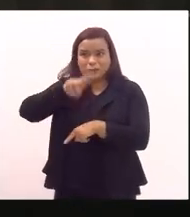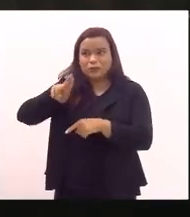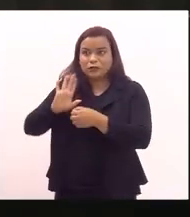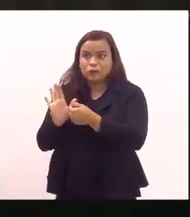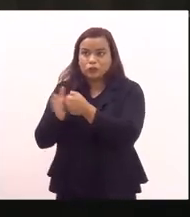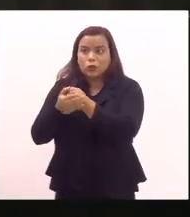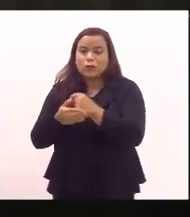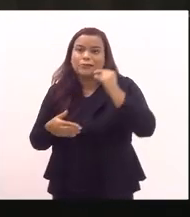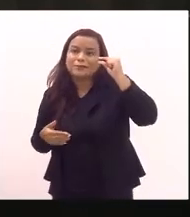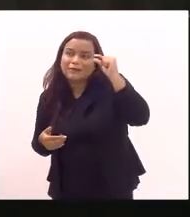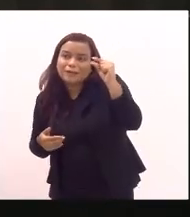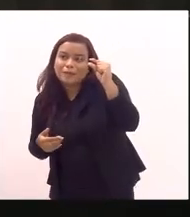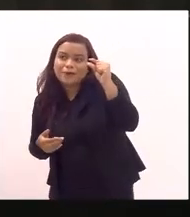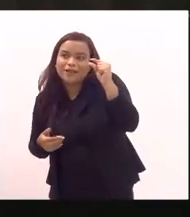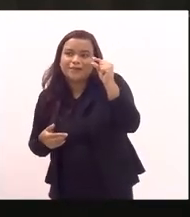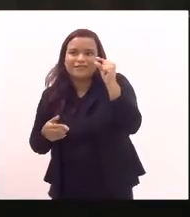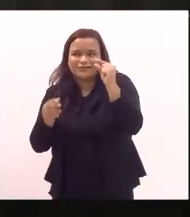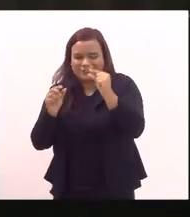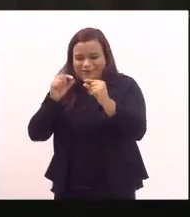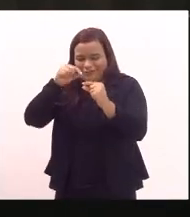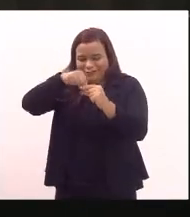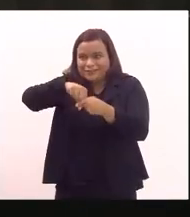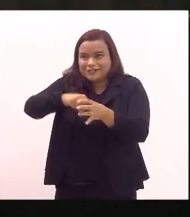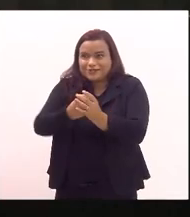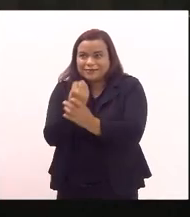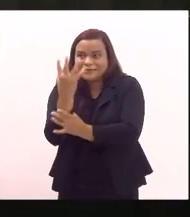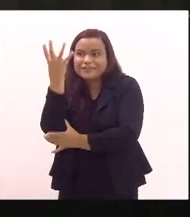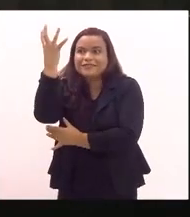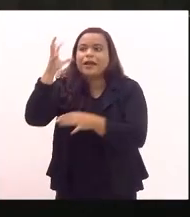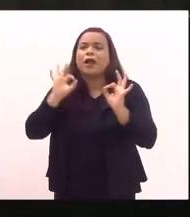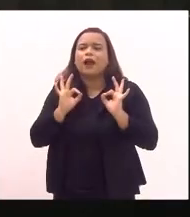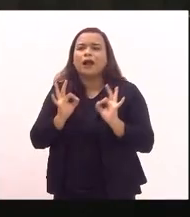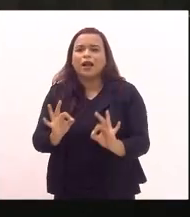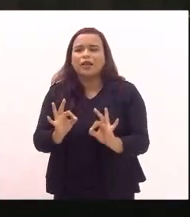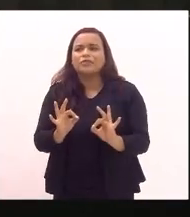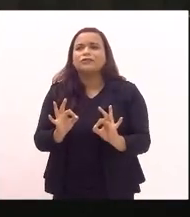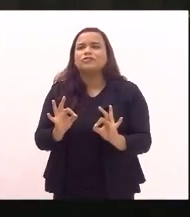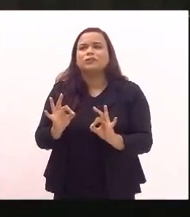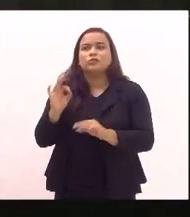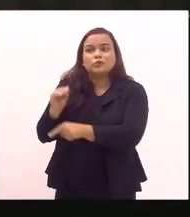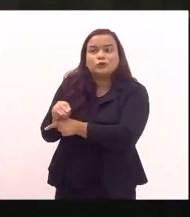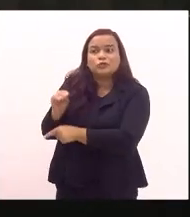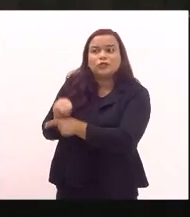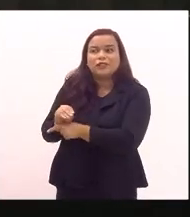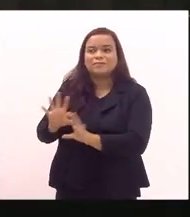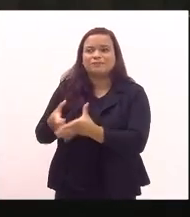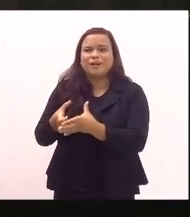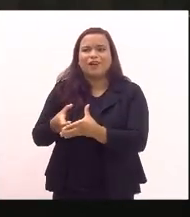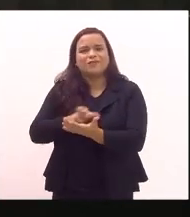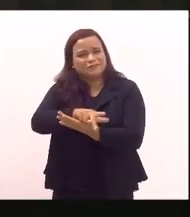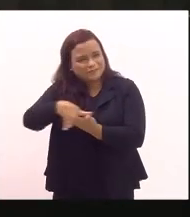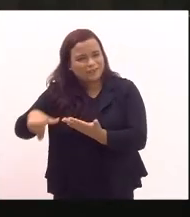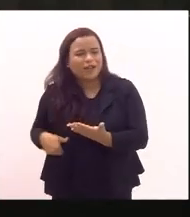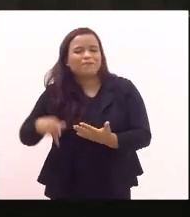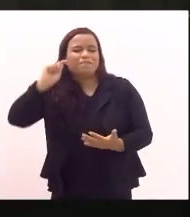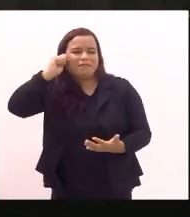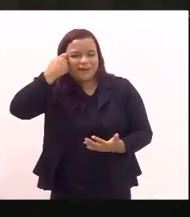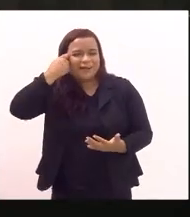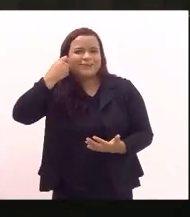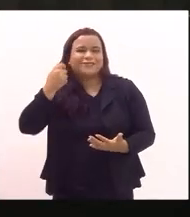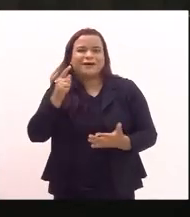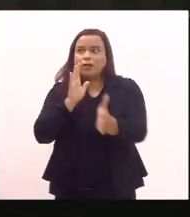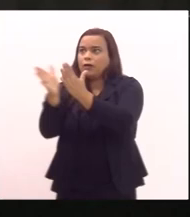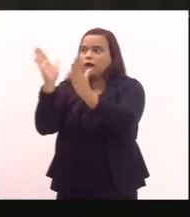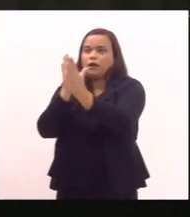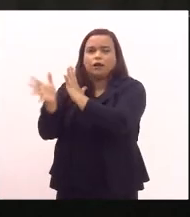semente para garantir economia e o sustento dos povos dos grupos pretos